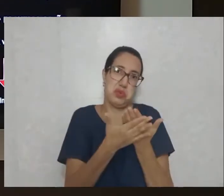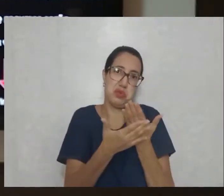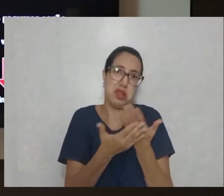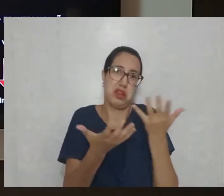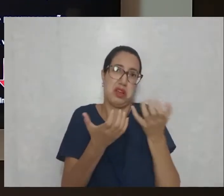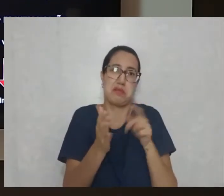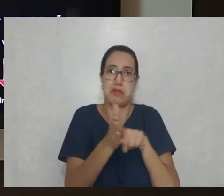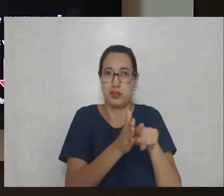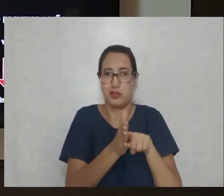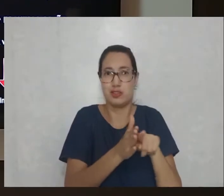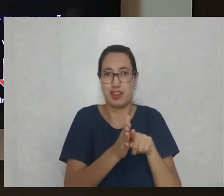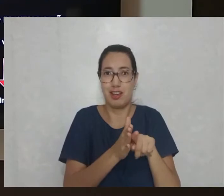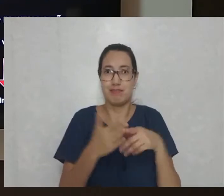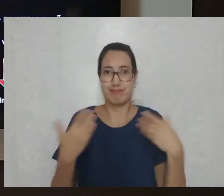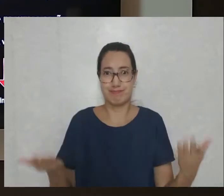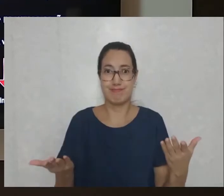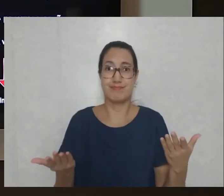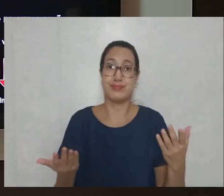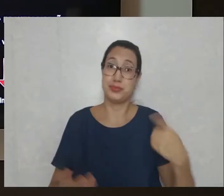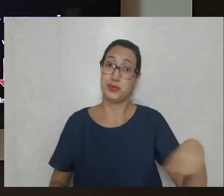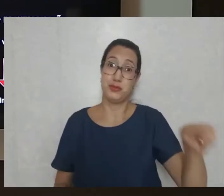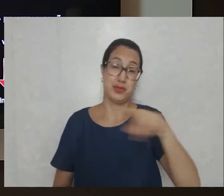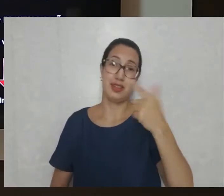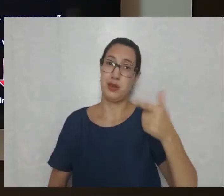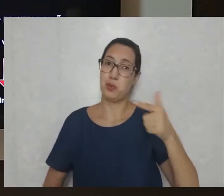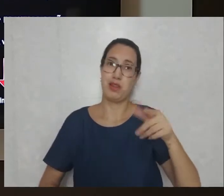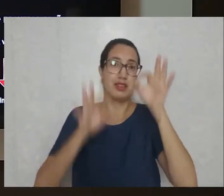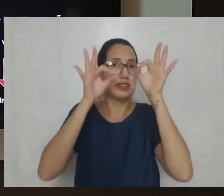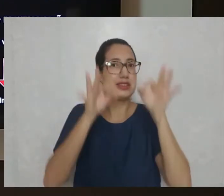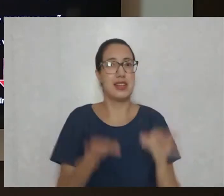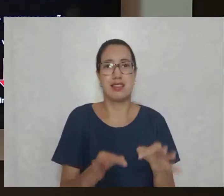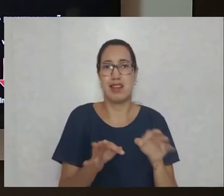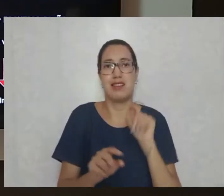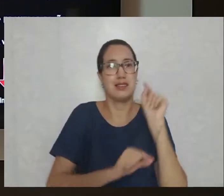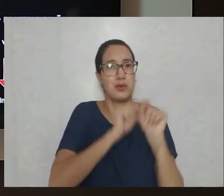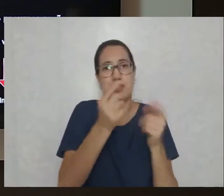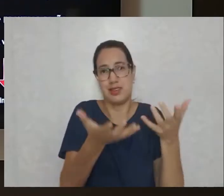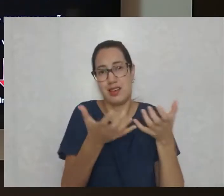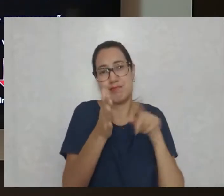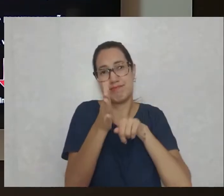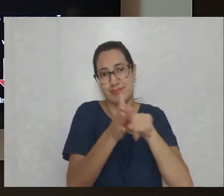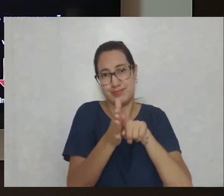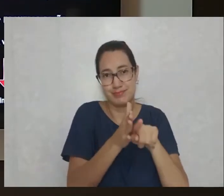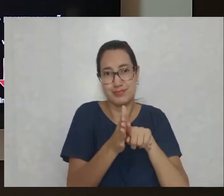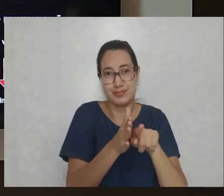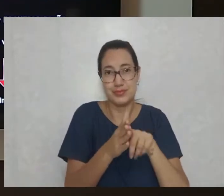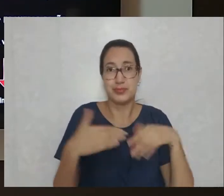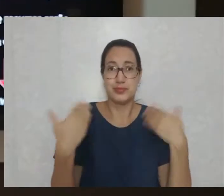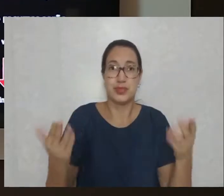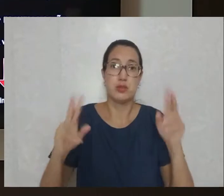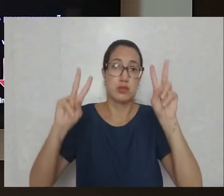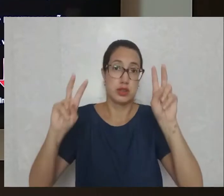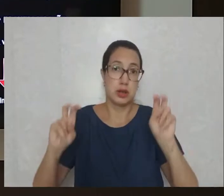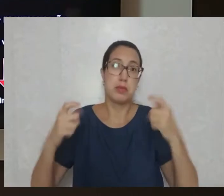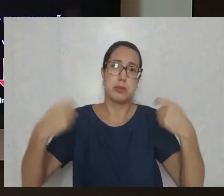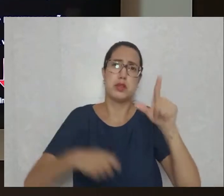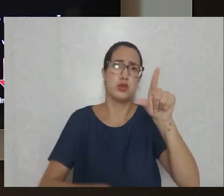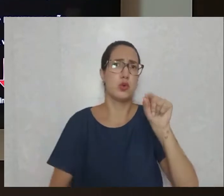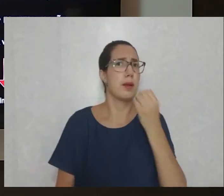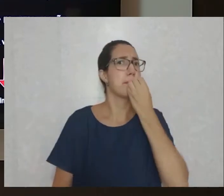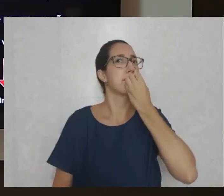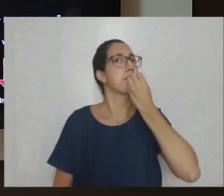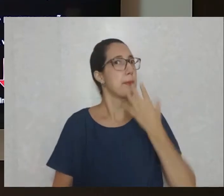coisa, pode ser outra, você não tem certeza do que está se prometendo. Então, assim, o tema, ele tem que ser um tema bem definido,